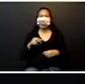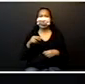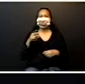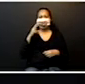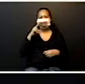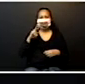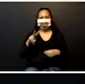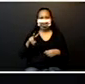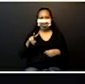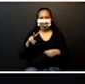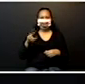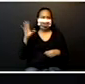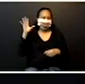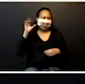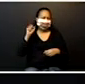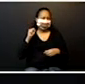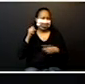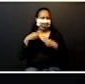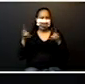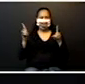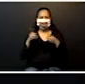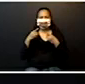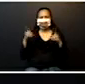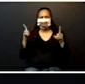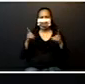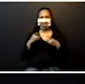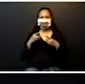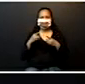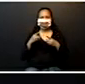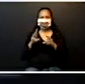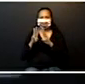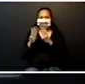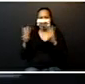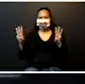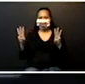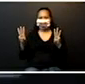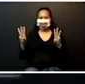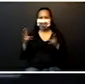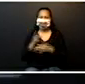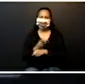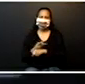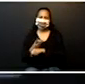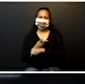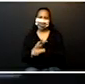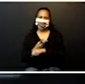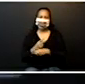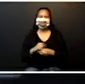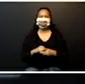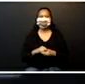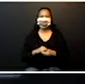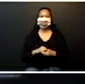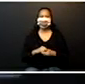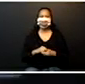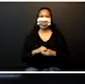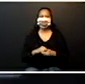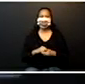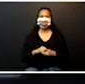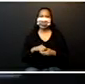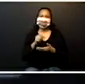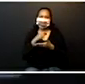Para ouvir a música ou para saber, você tem aí o acesso ao link, é só procurar. E o nosso